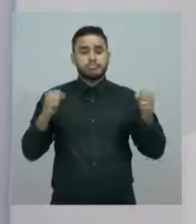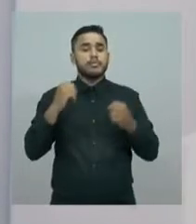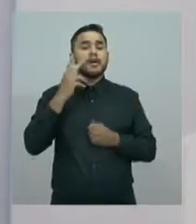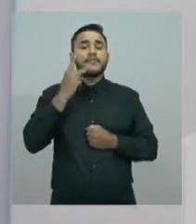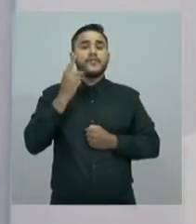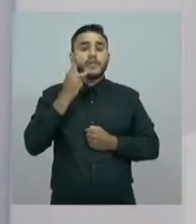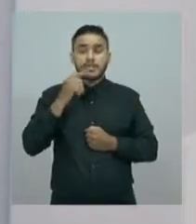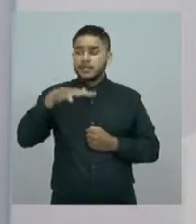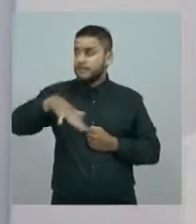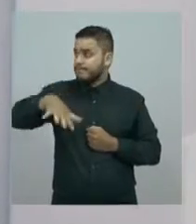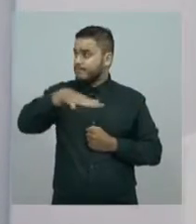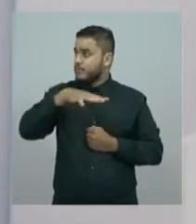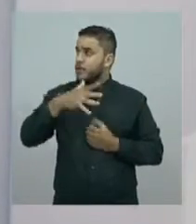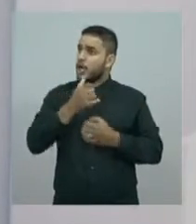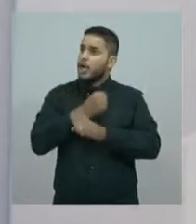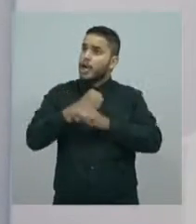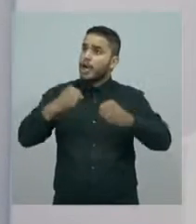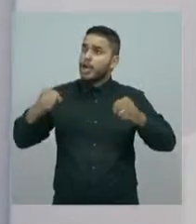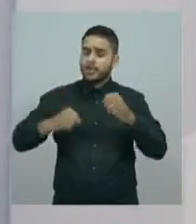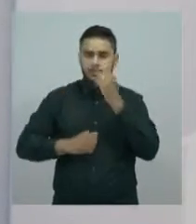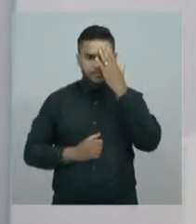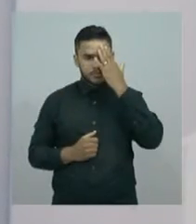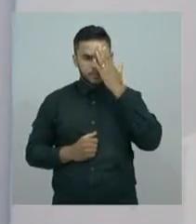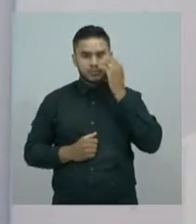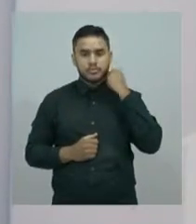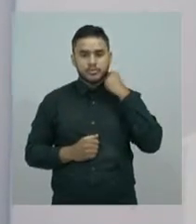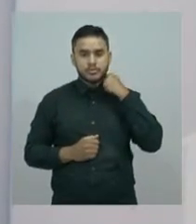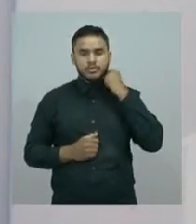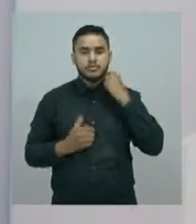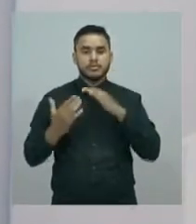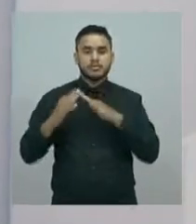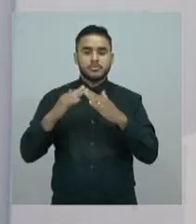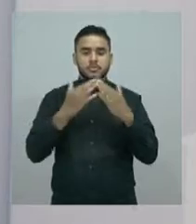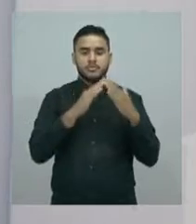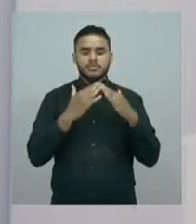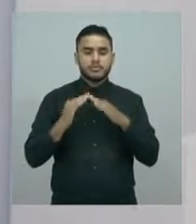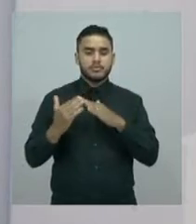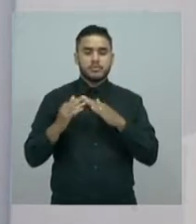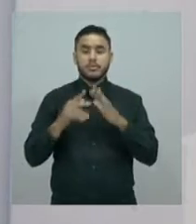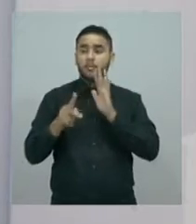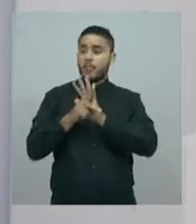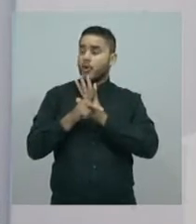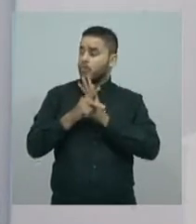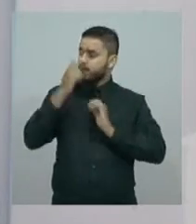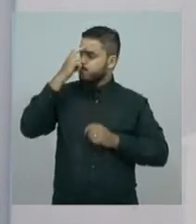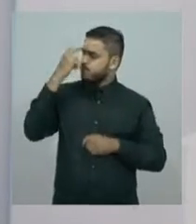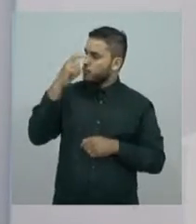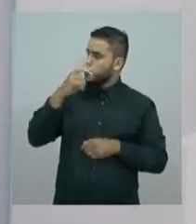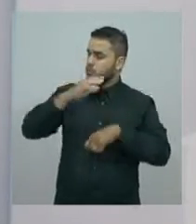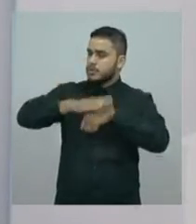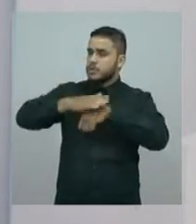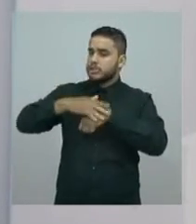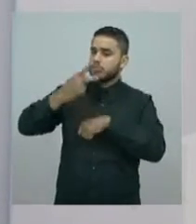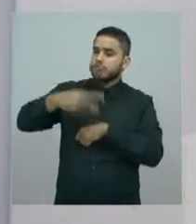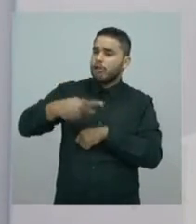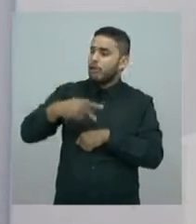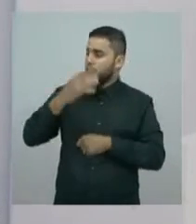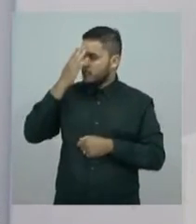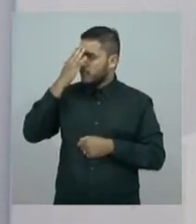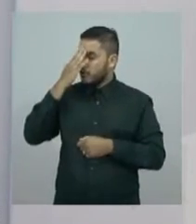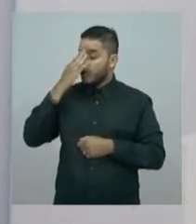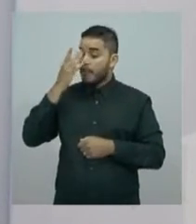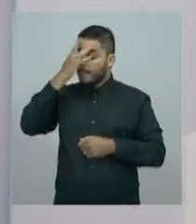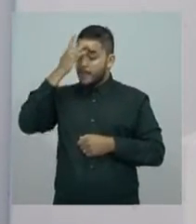as comunidades têm suas linguagens próprias, têm seus valores, e é importante que o mediador seja